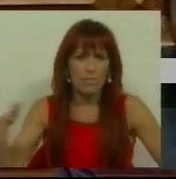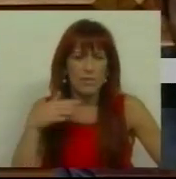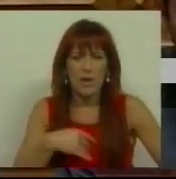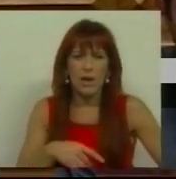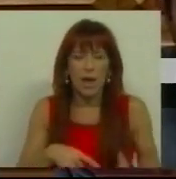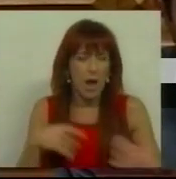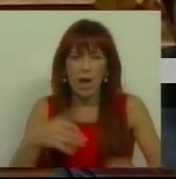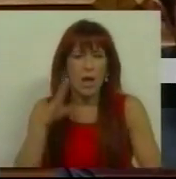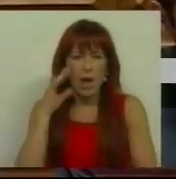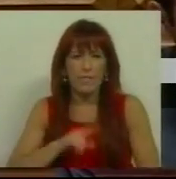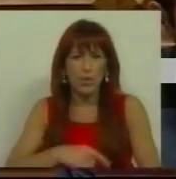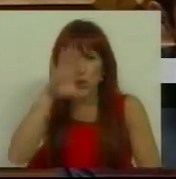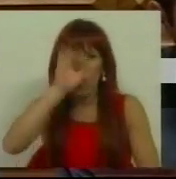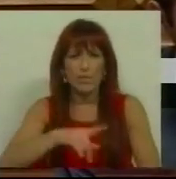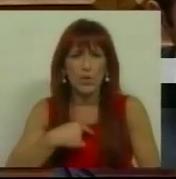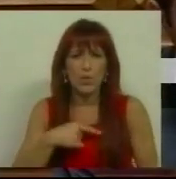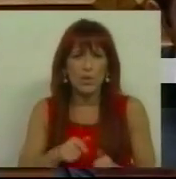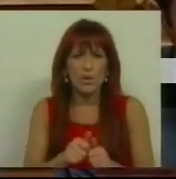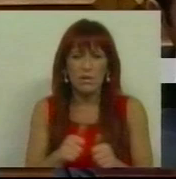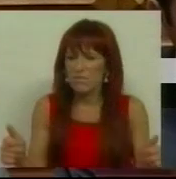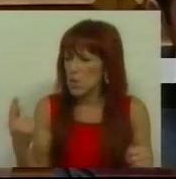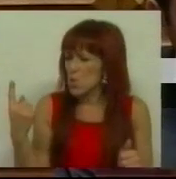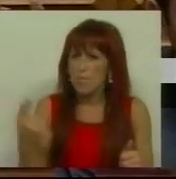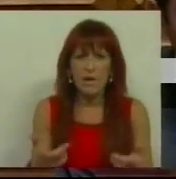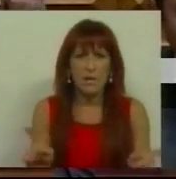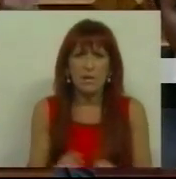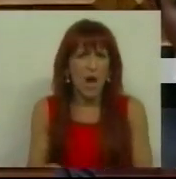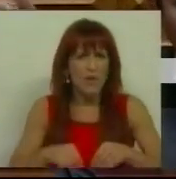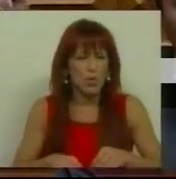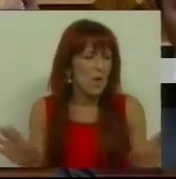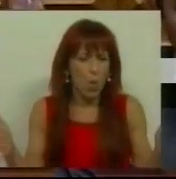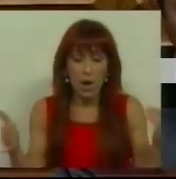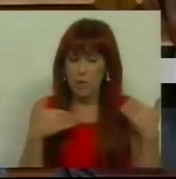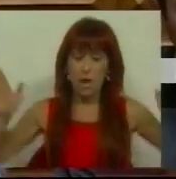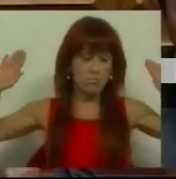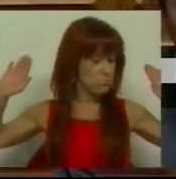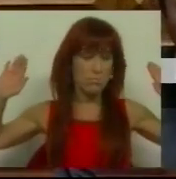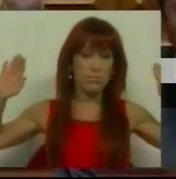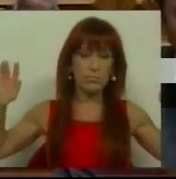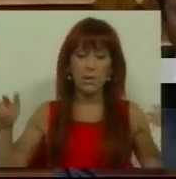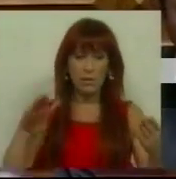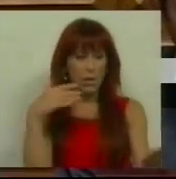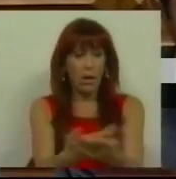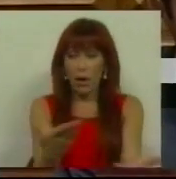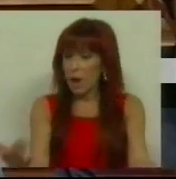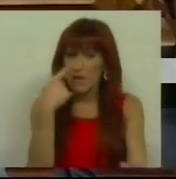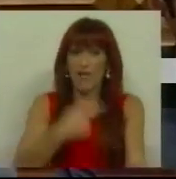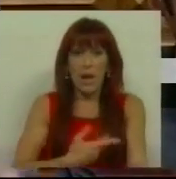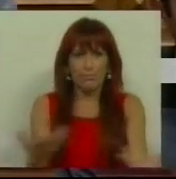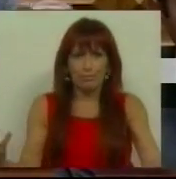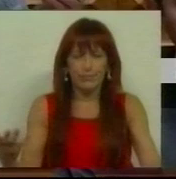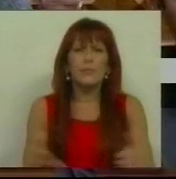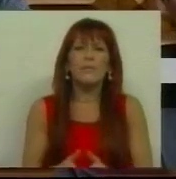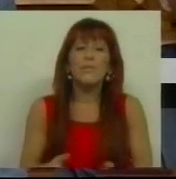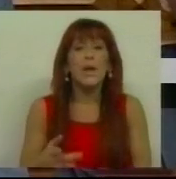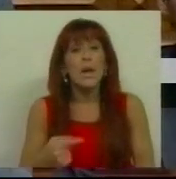número vergonhoso. O Governo não acertou uma e não assume qualquer responsabilidade perante este falhanço.